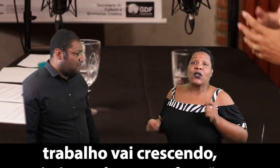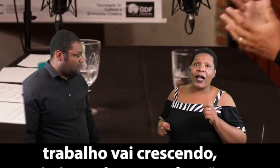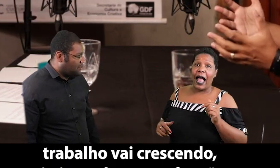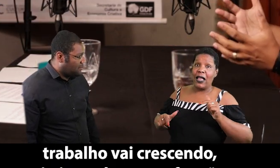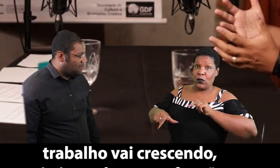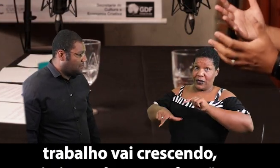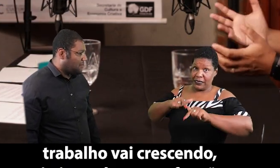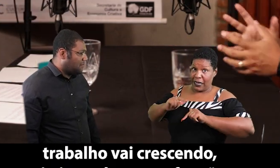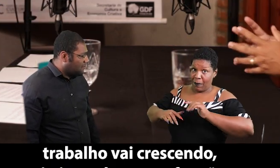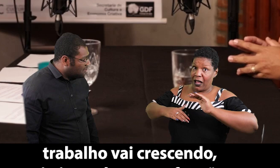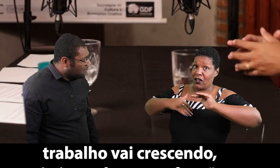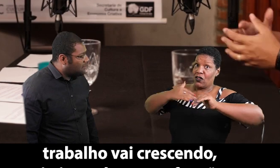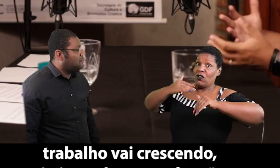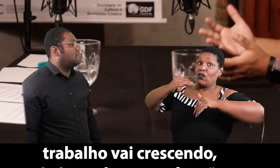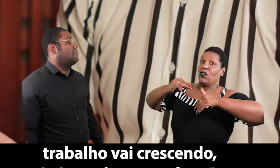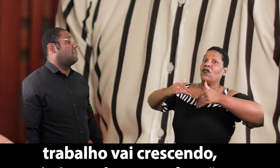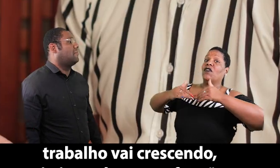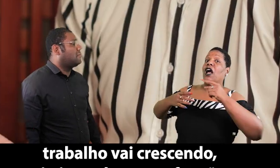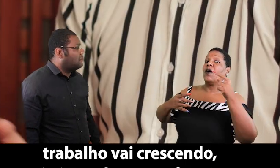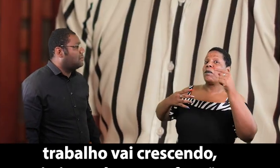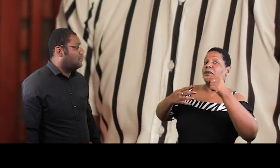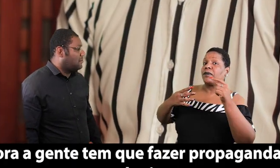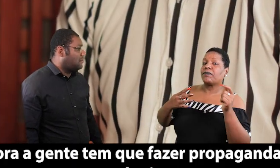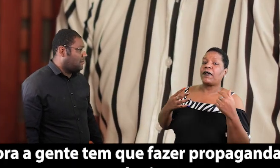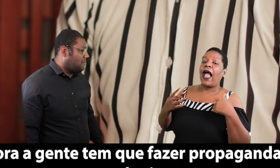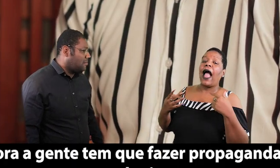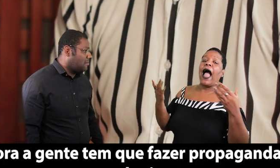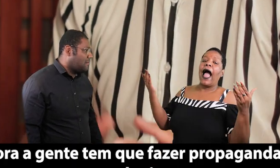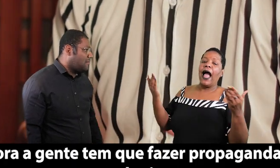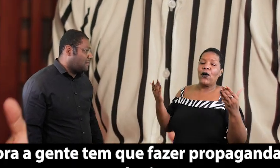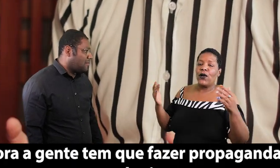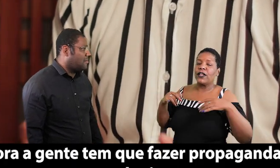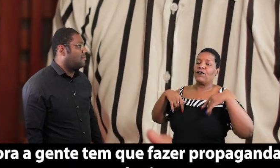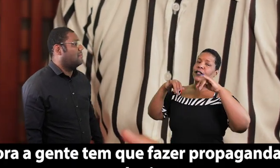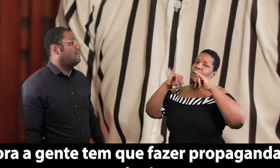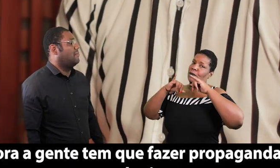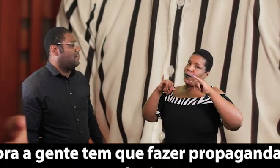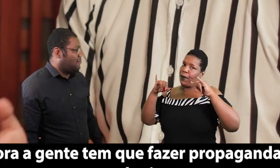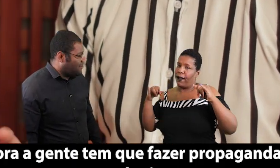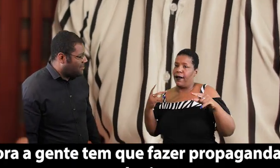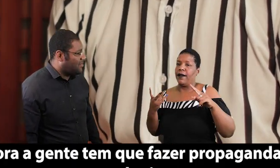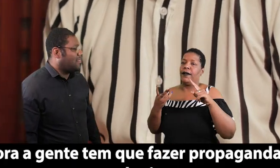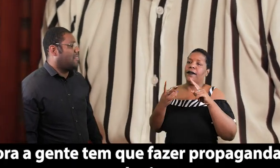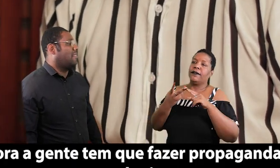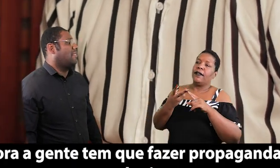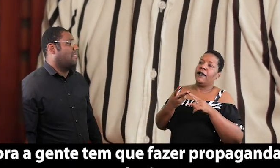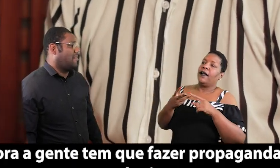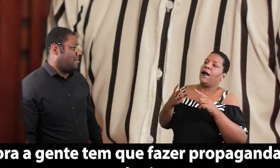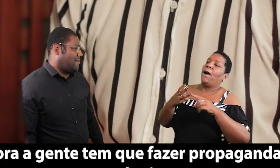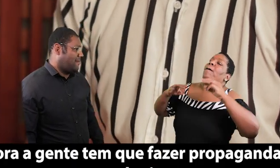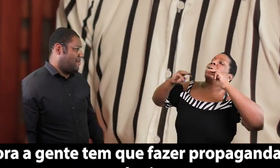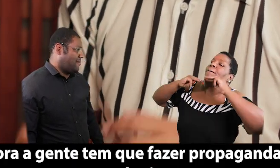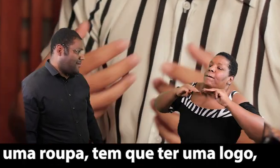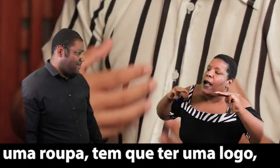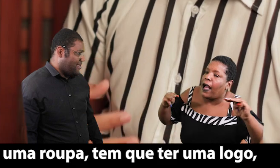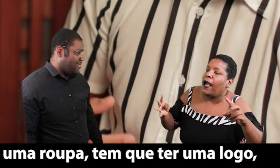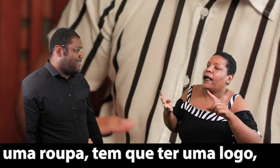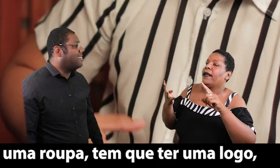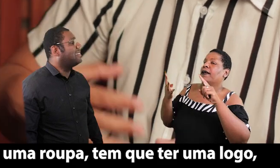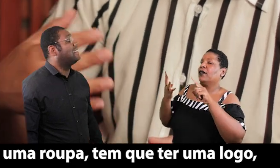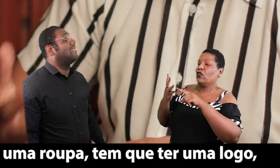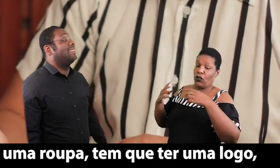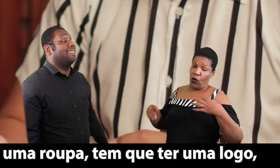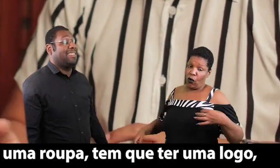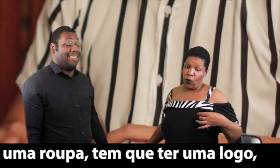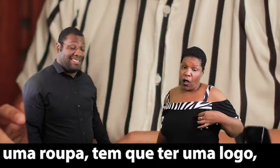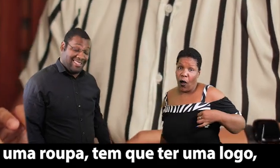vai crescendo, vai pintando outras funções. Agora a gente tem que fazer propaganda, tem que ter um marketing, tem que ter uma roupa, tem que